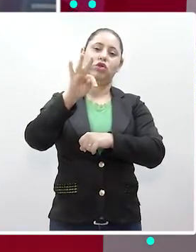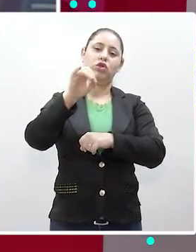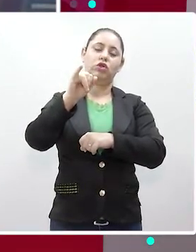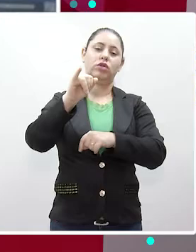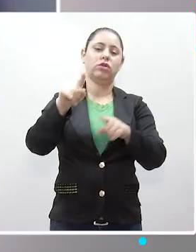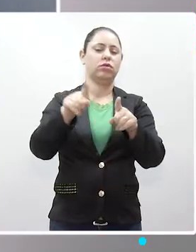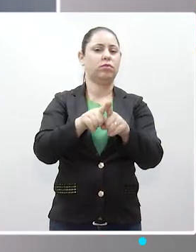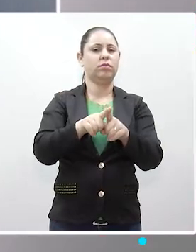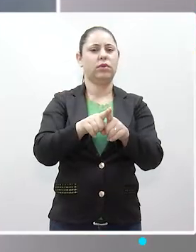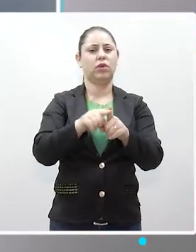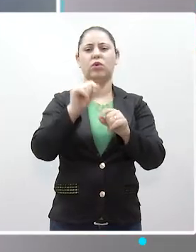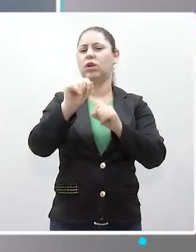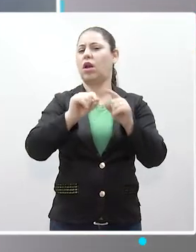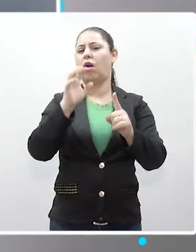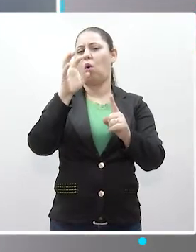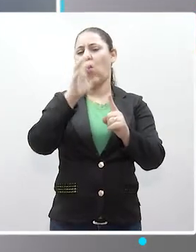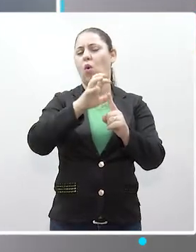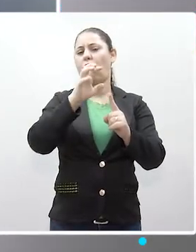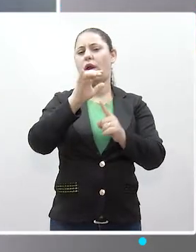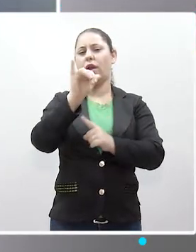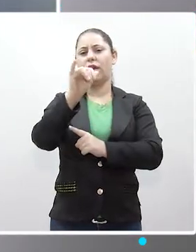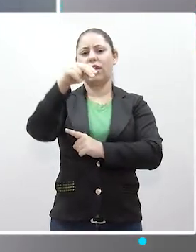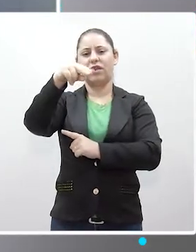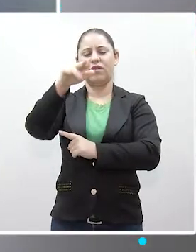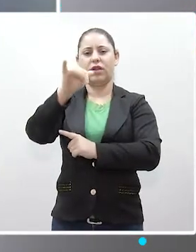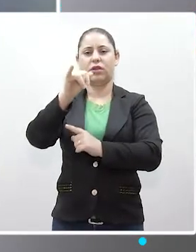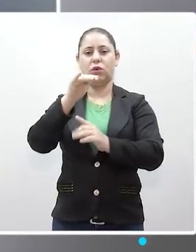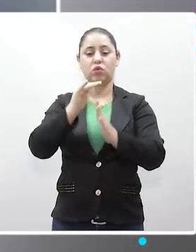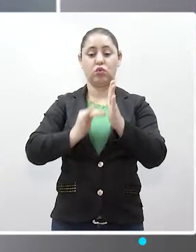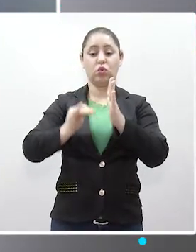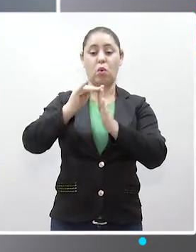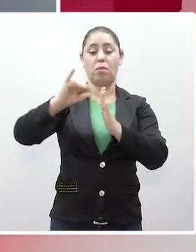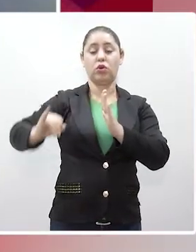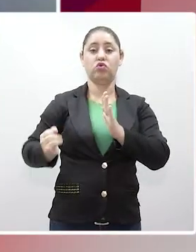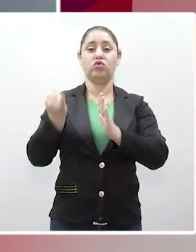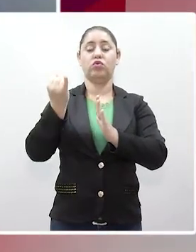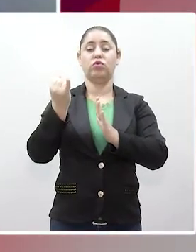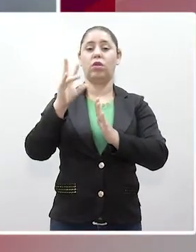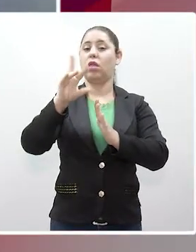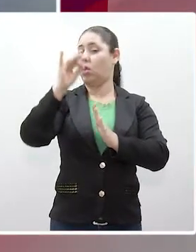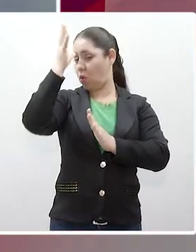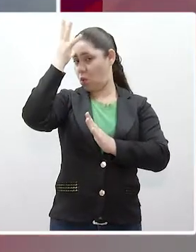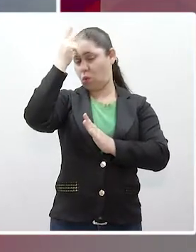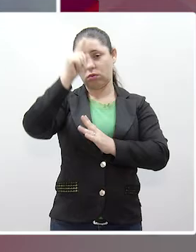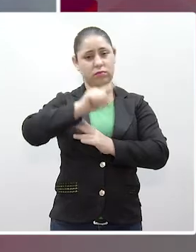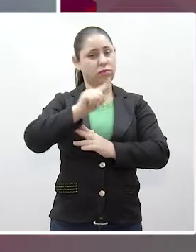efeito, né? Então, o que está causando a inflação hoje, você subir juros, não resolve